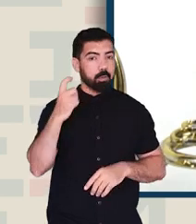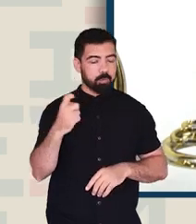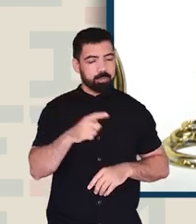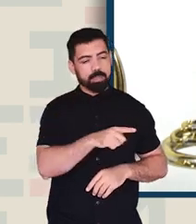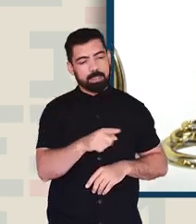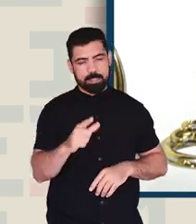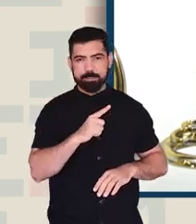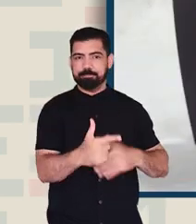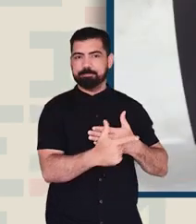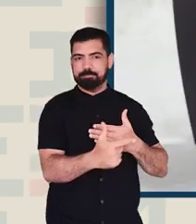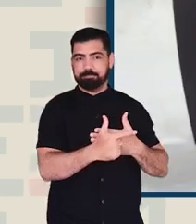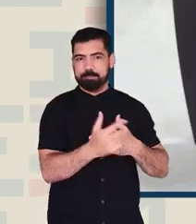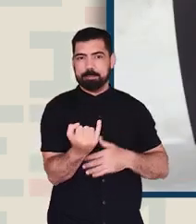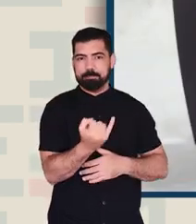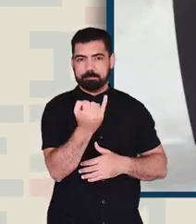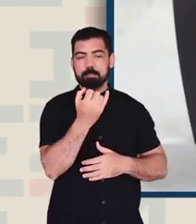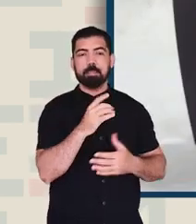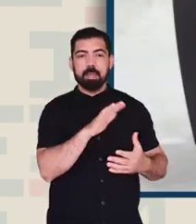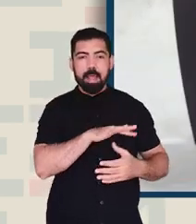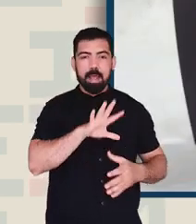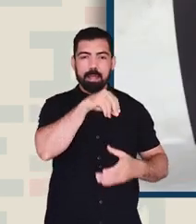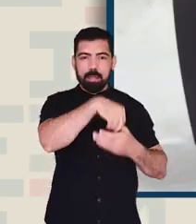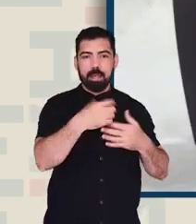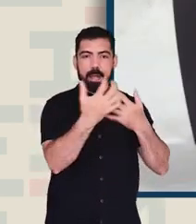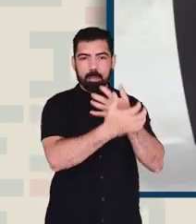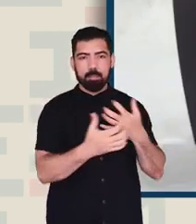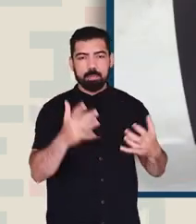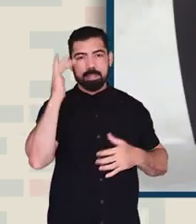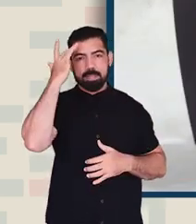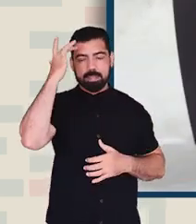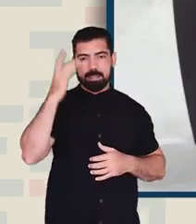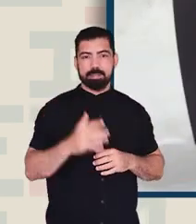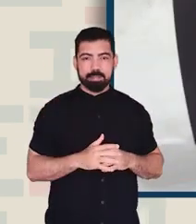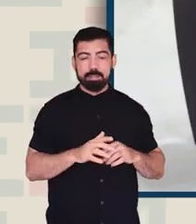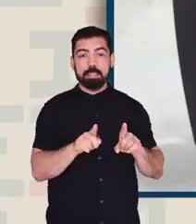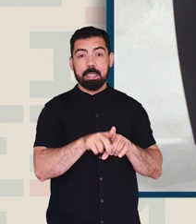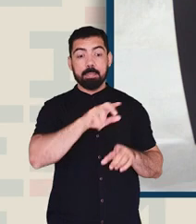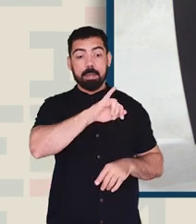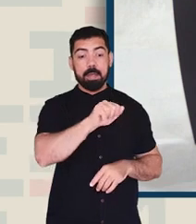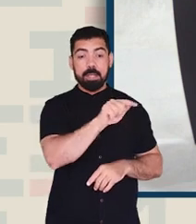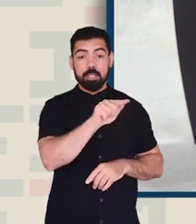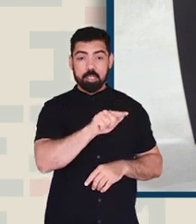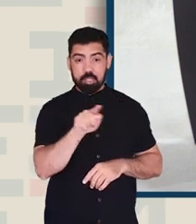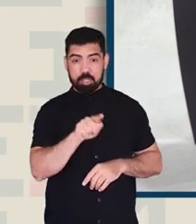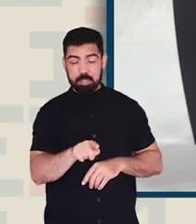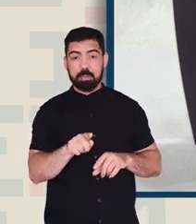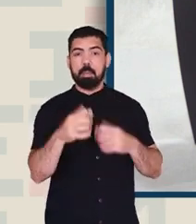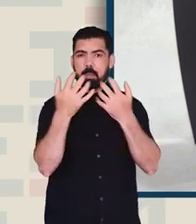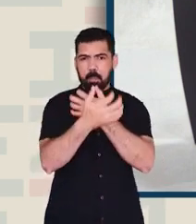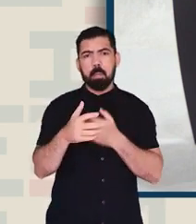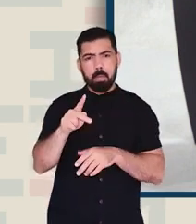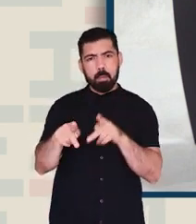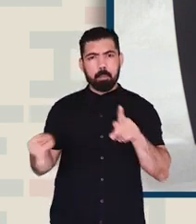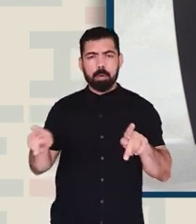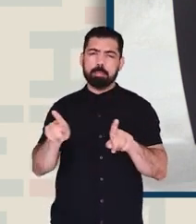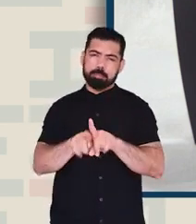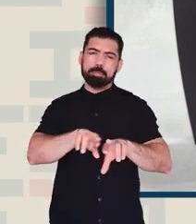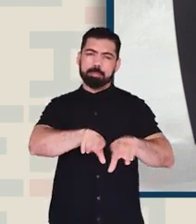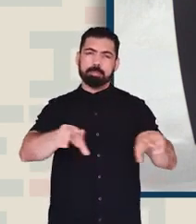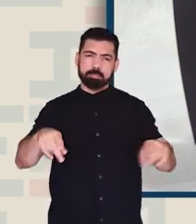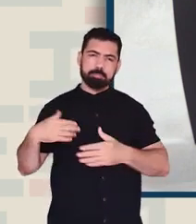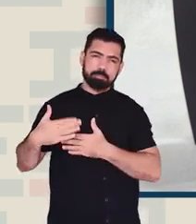papéis significativos na música clássica, no jazz, na música popular e em muitos gêneros musicais ao longo da